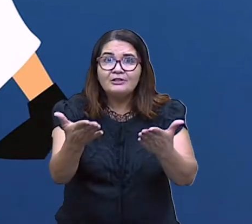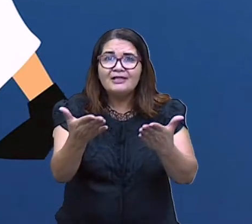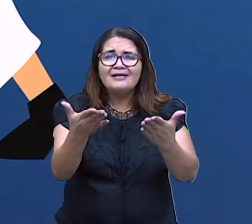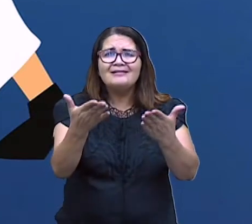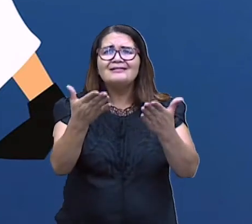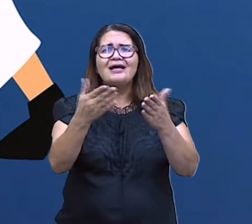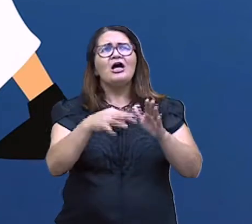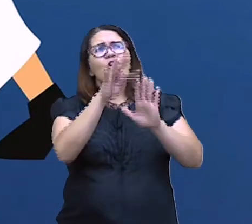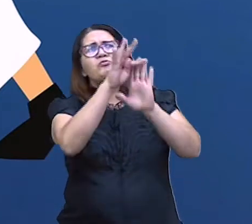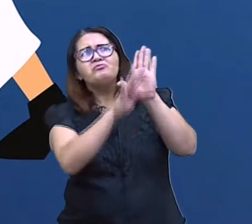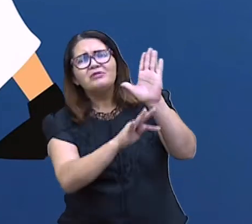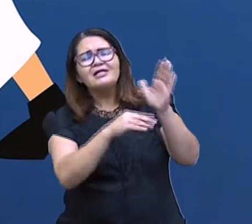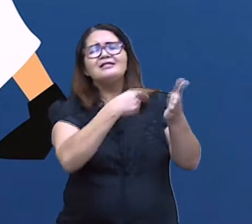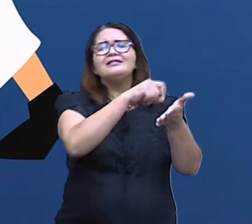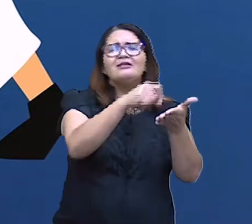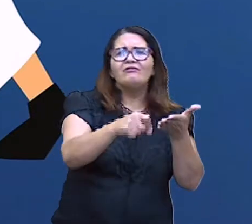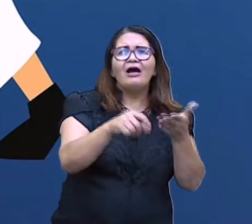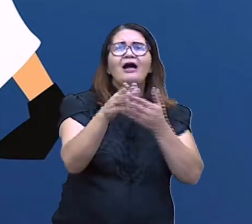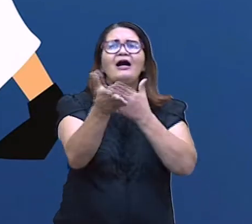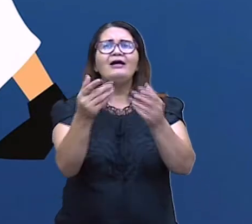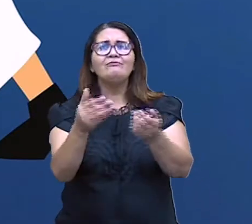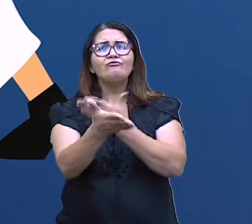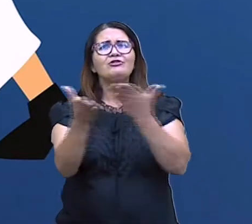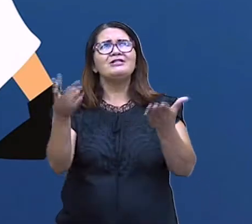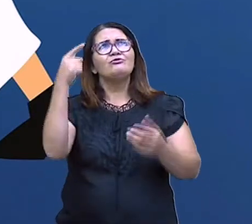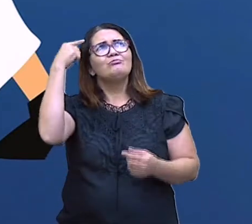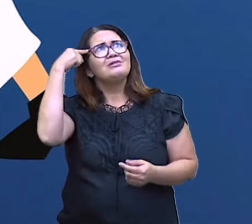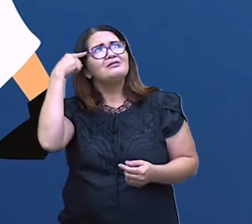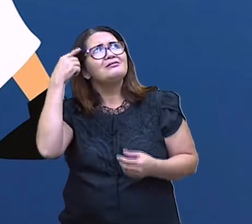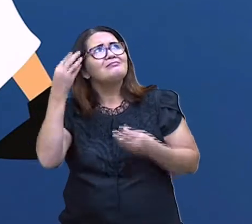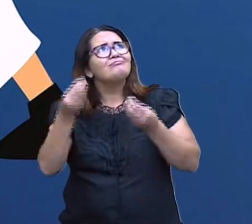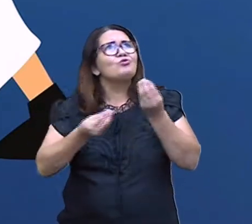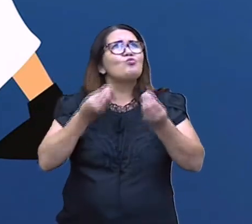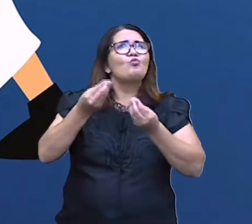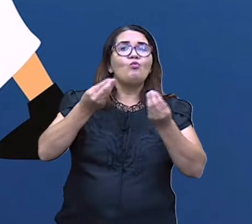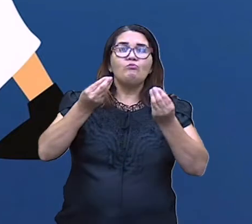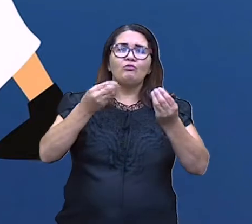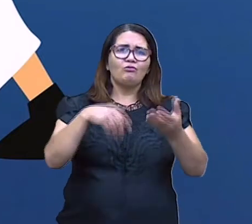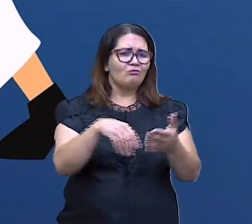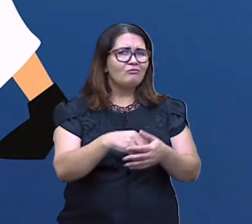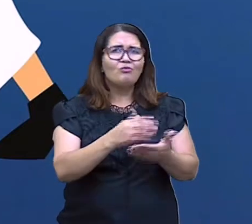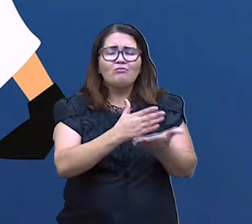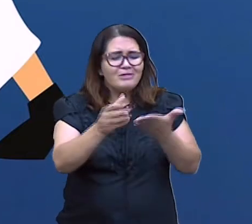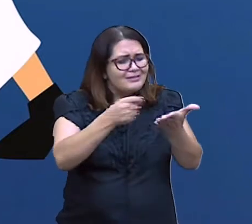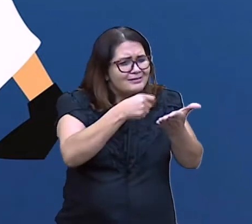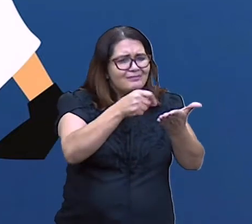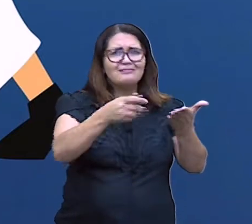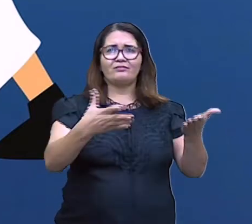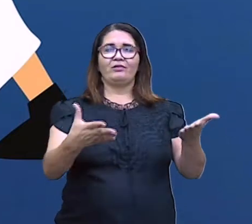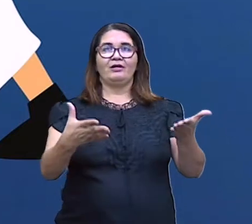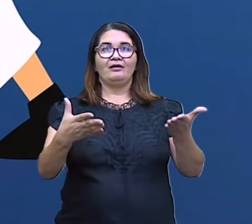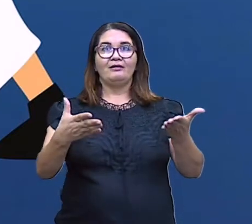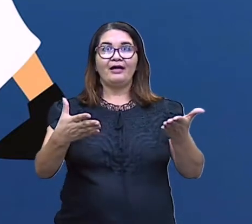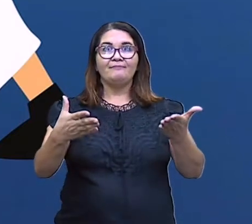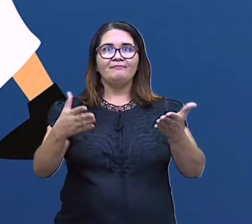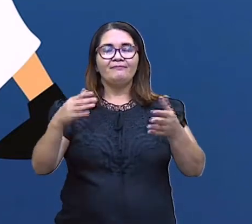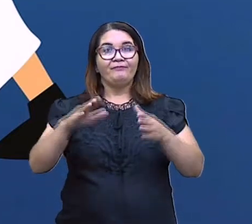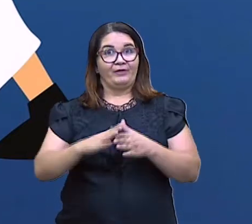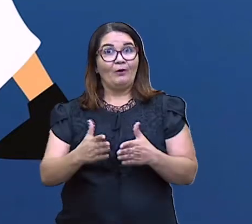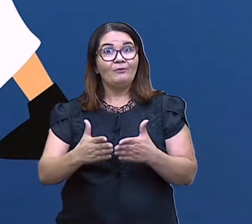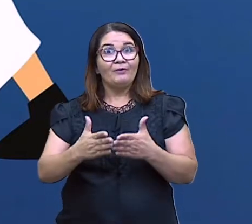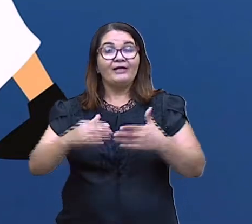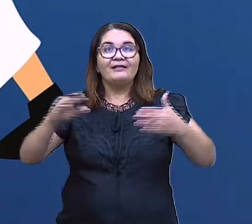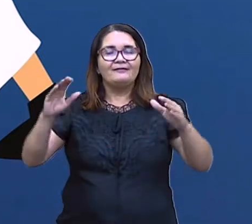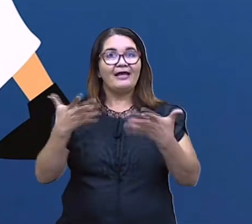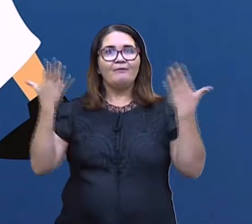pensando sobre por onde começar. E de repente, pum, surge aquela ideia. E você começa a